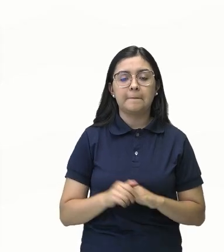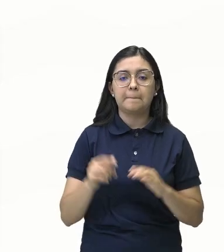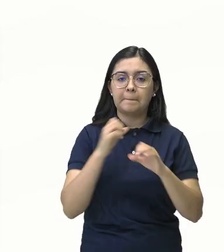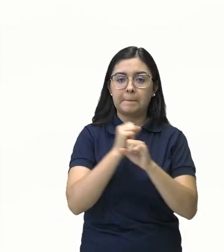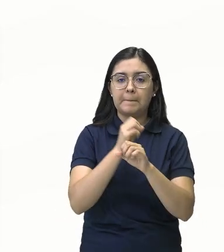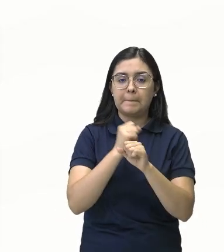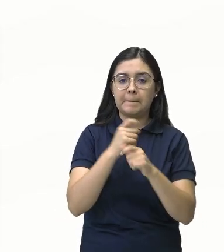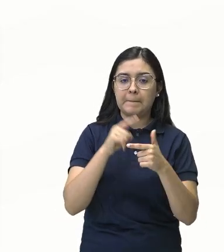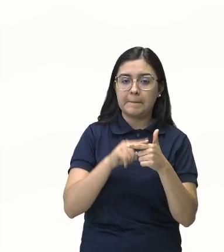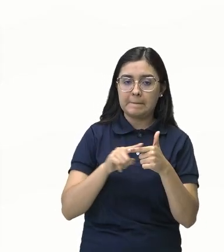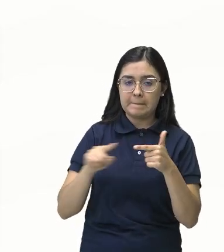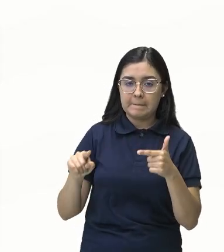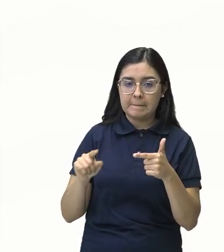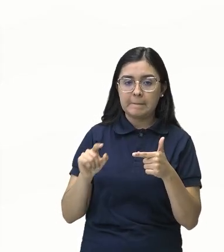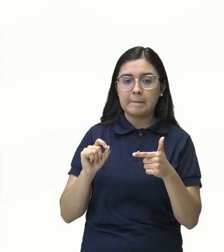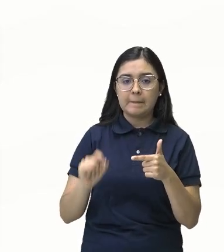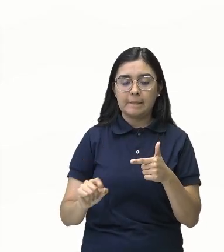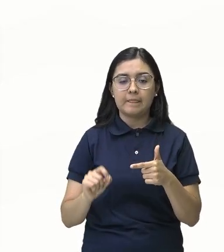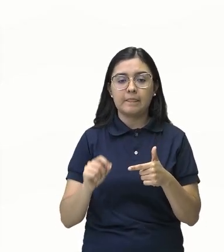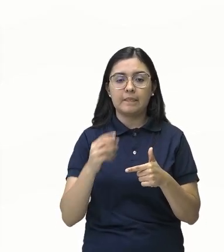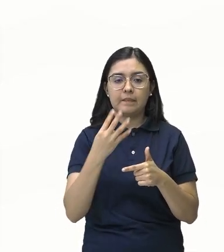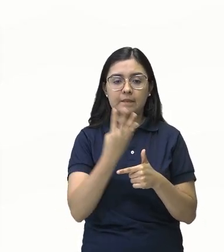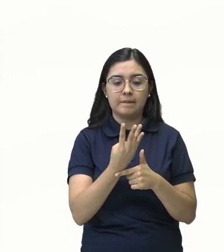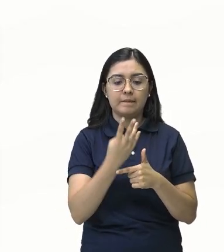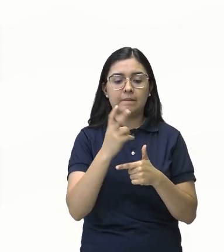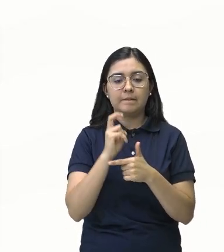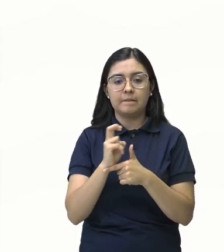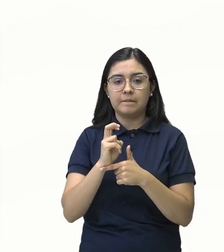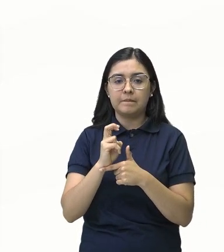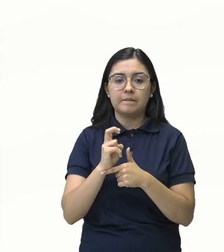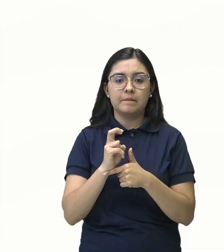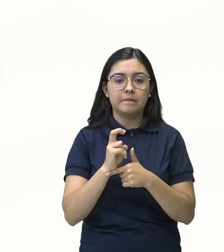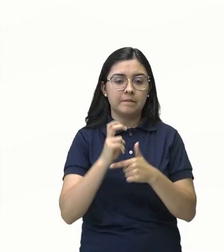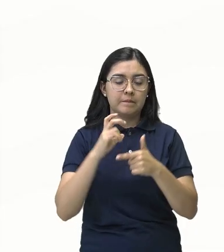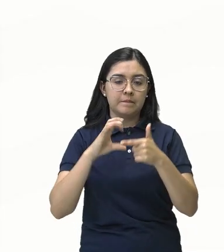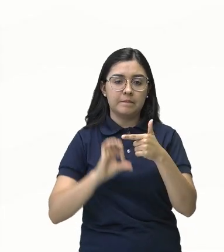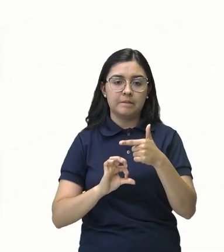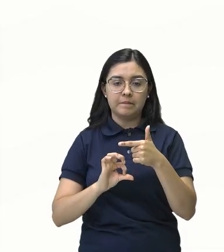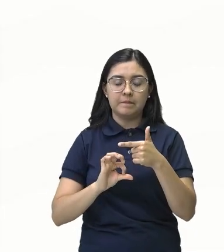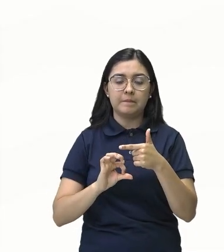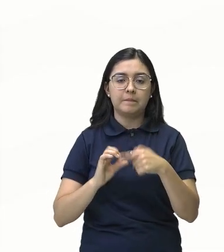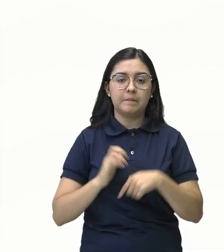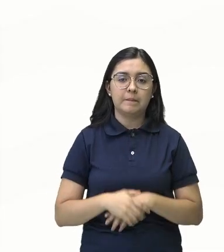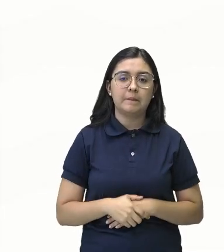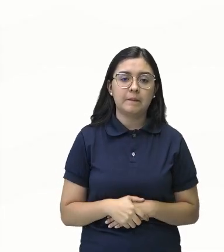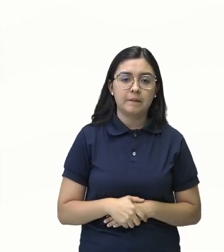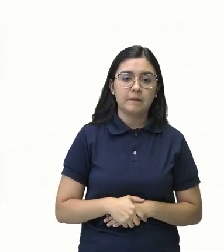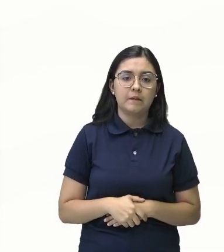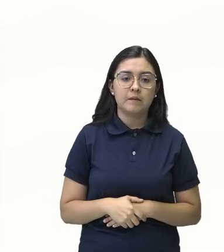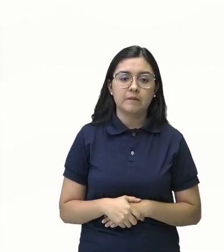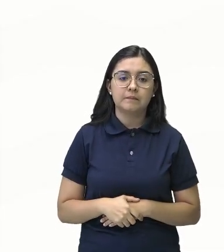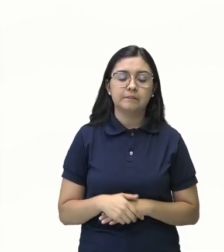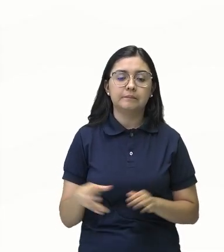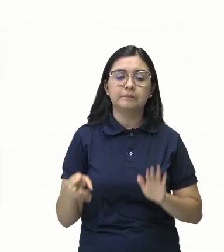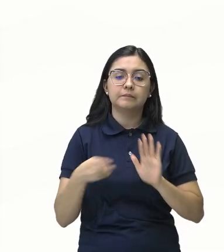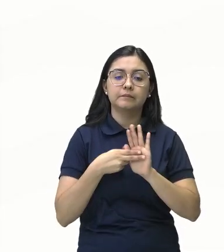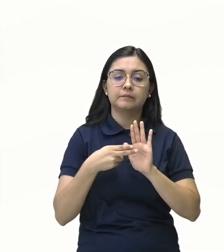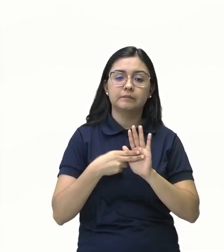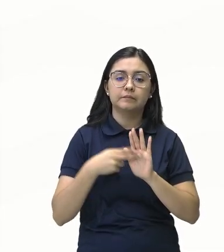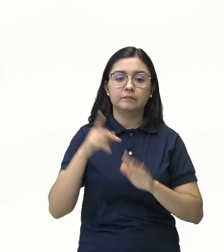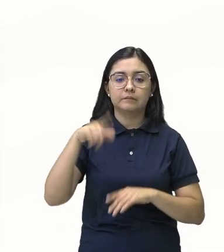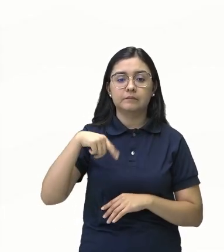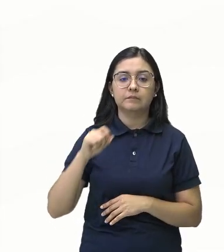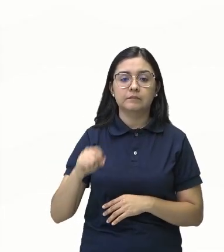divisão. Para facilitar mais ainda, eu tenho um zero em cima e um zero embaixo, então eu já corto. 45 dividido por